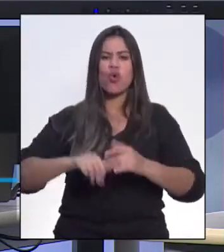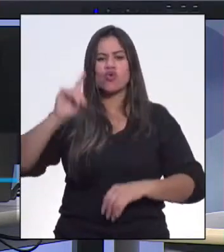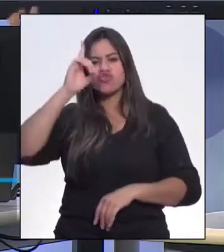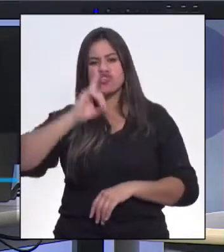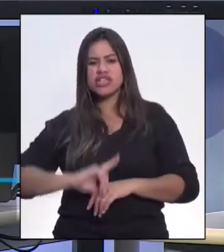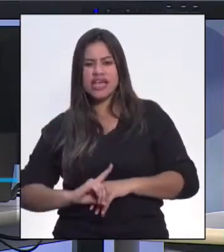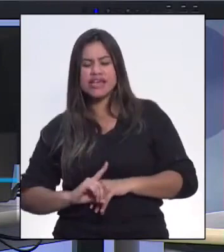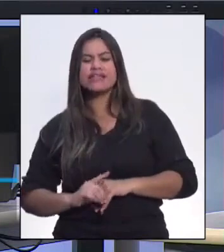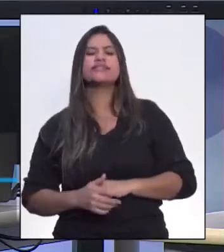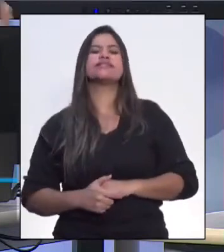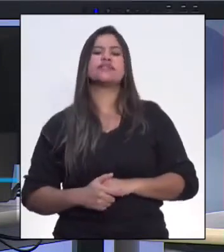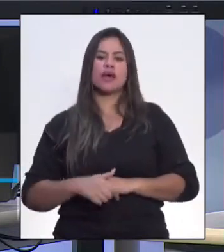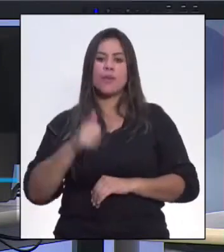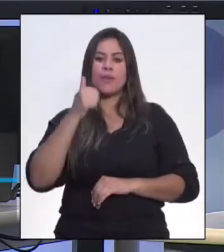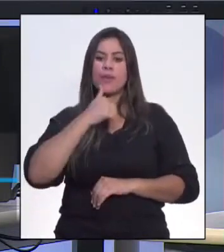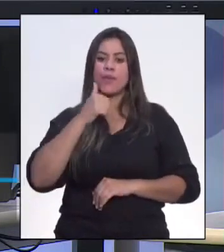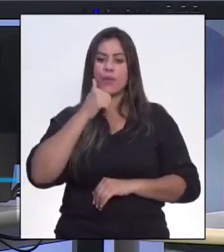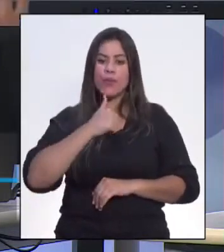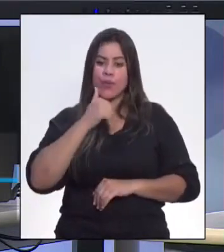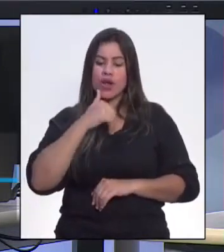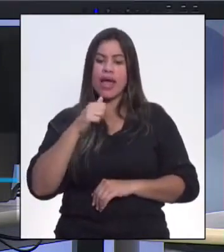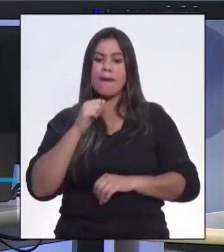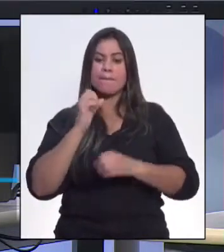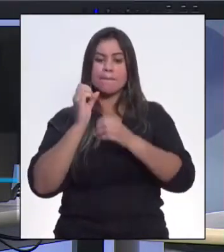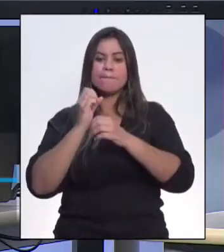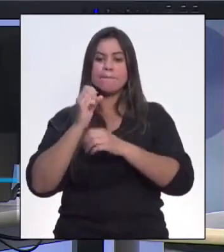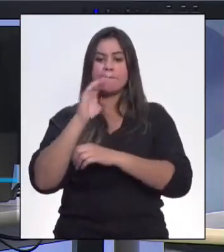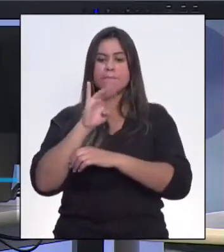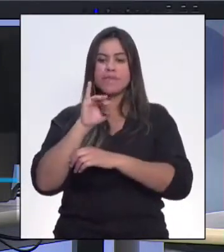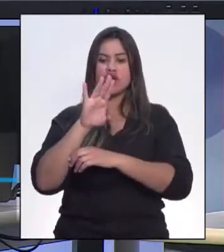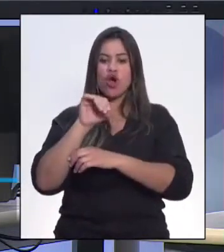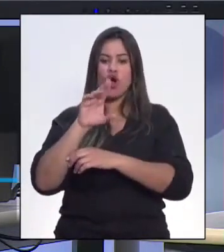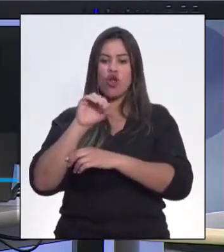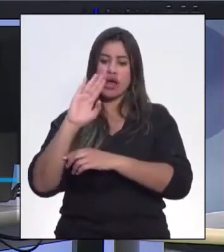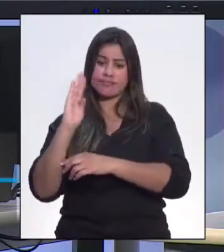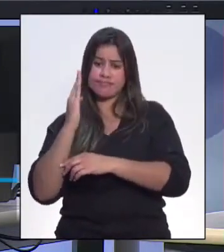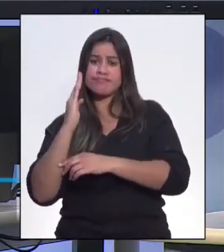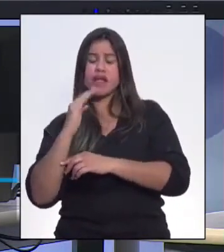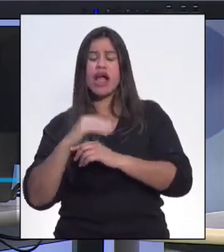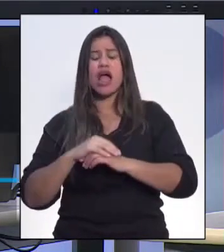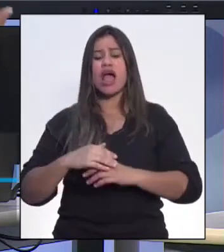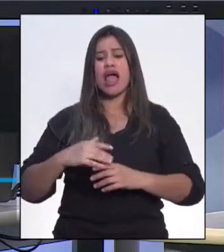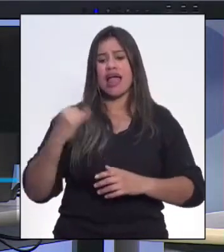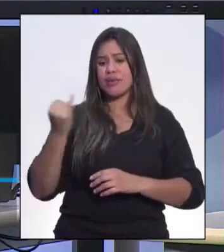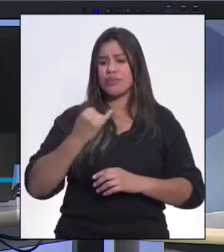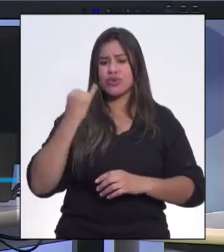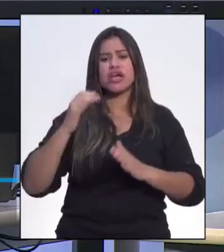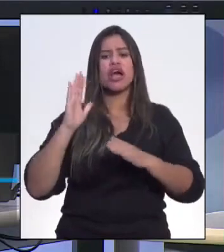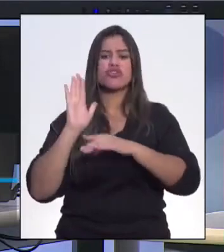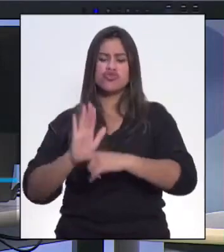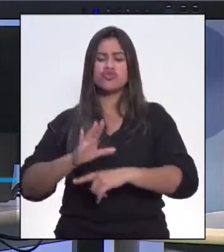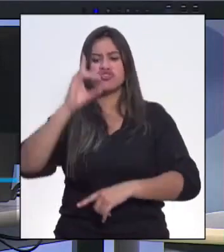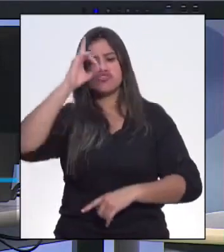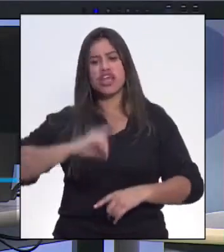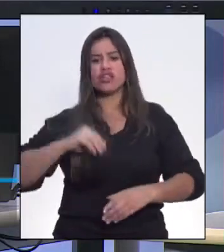Luz é uma bióloga extremamente importante, que foi extremamente importante para o direito ao voto.